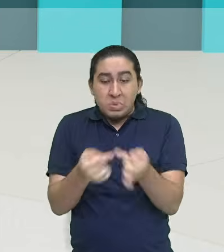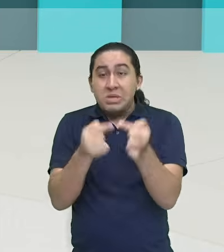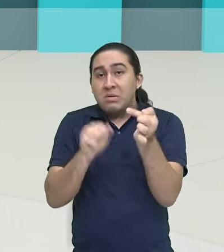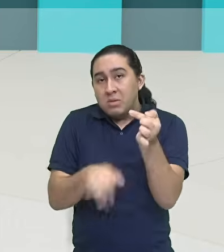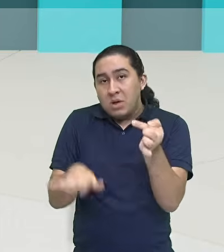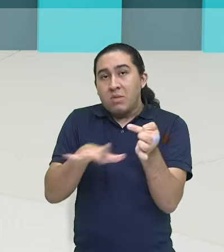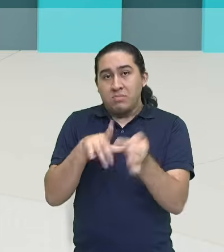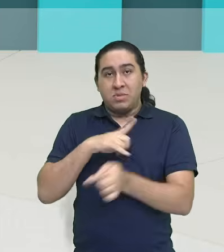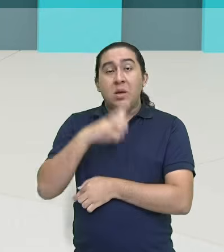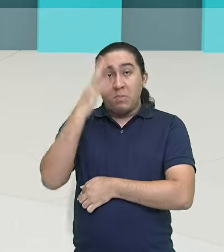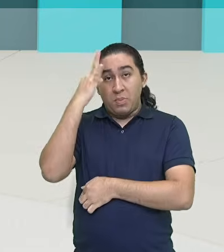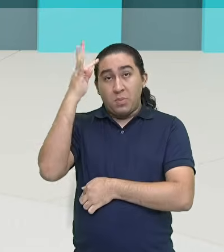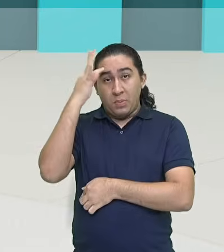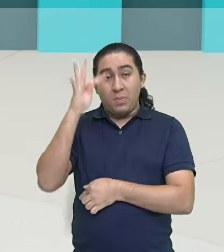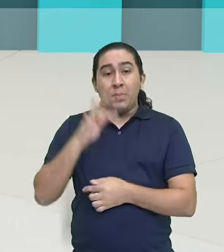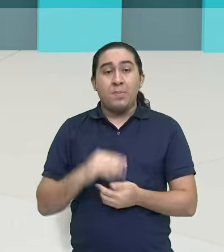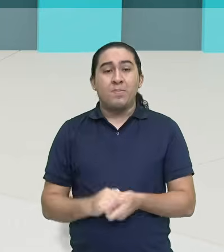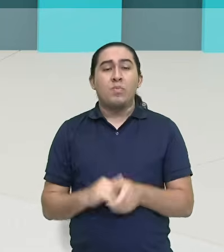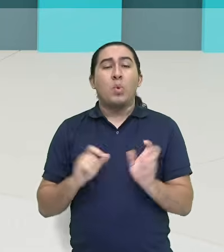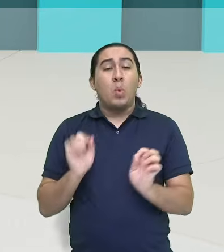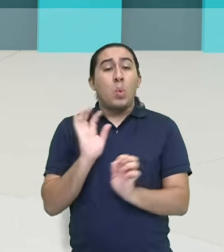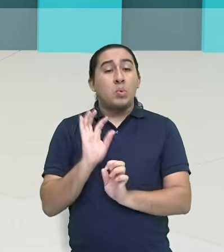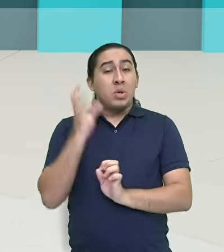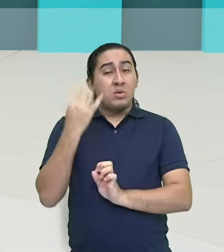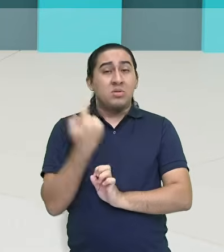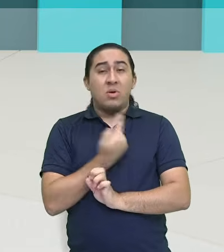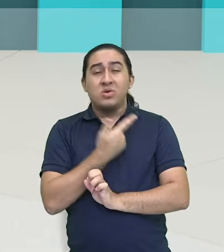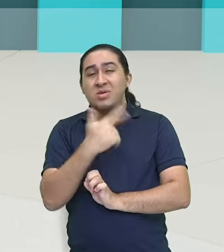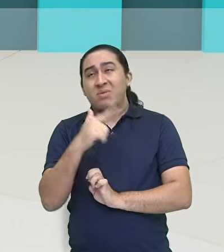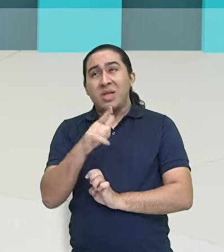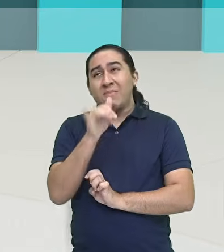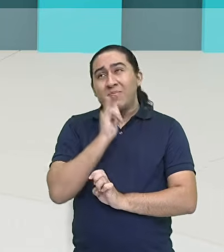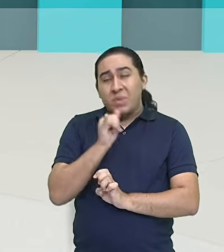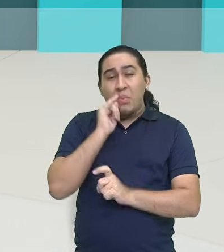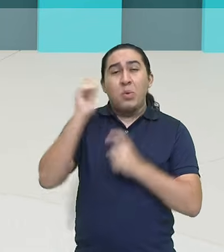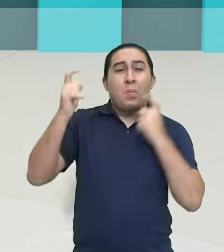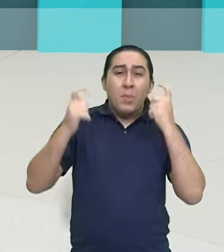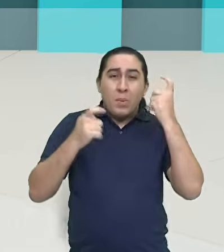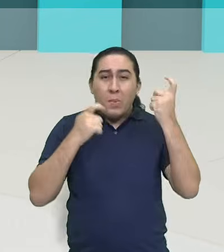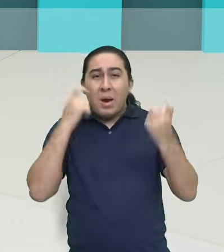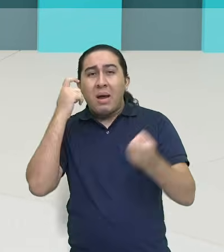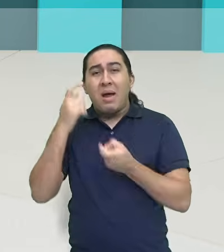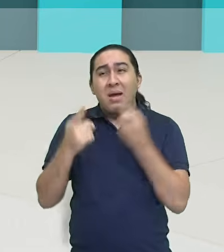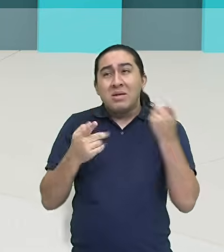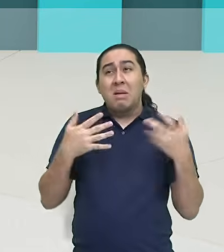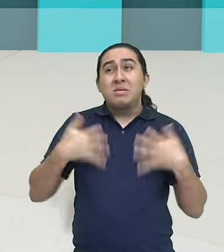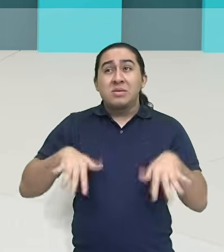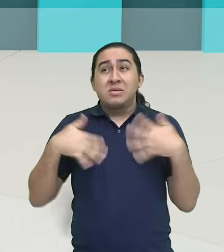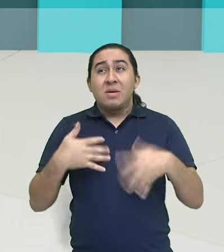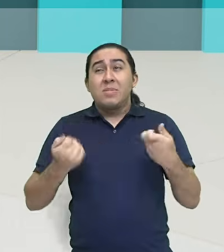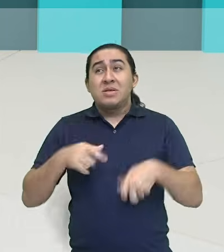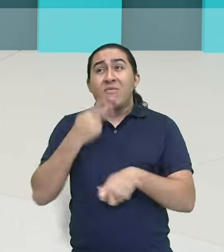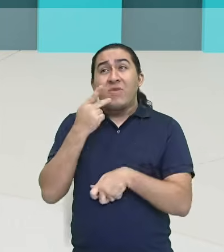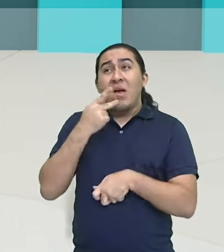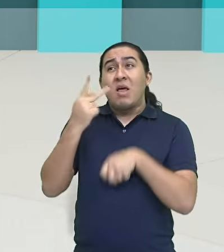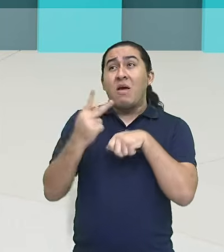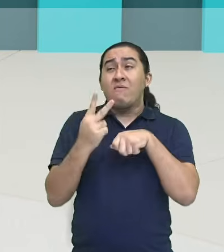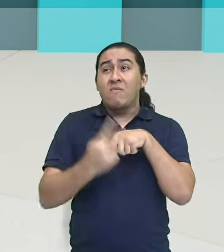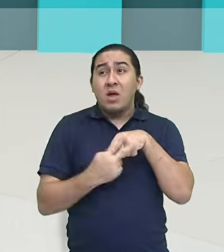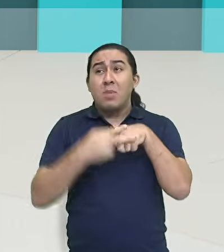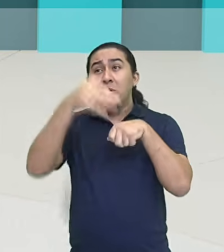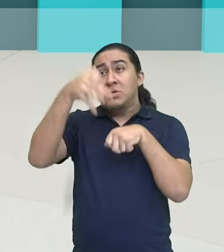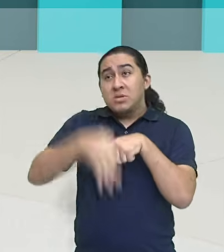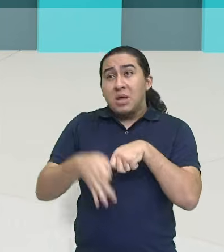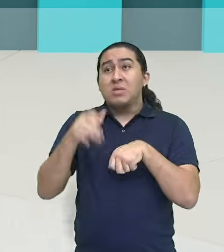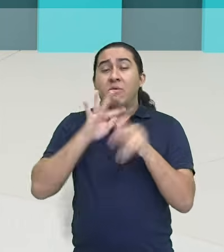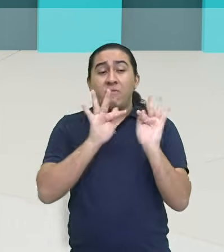teoria sobre isso. E aí o que acontece? A gente não fica preocupado ali, ai meu Deus, eu preciso falar o verbo desta forma, eu